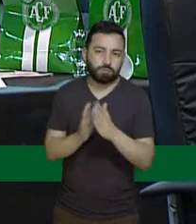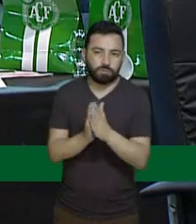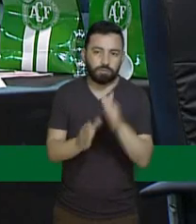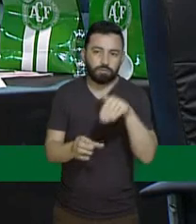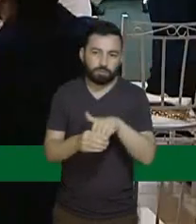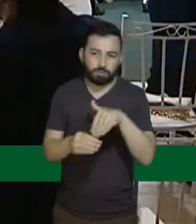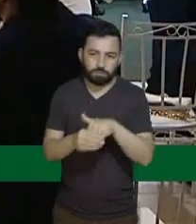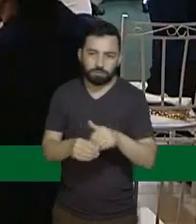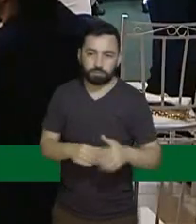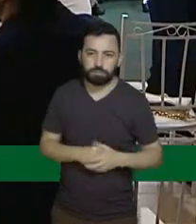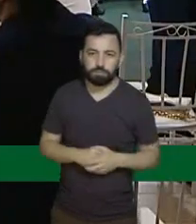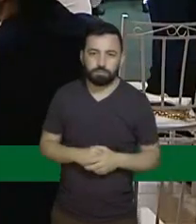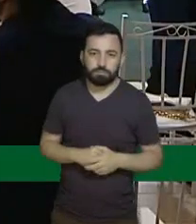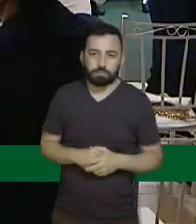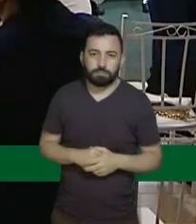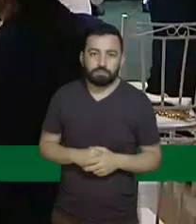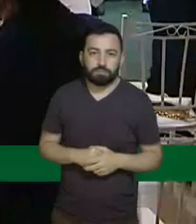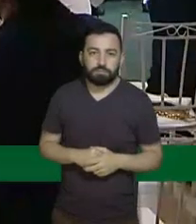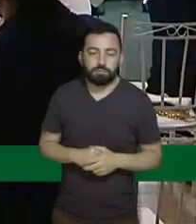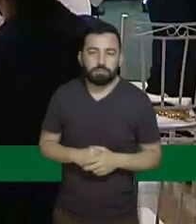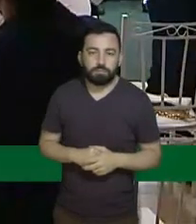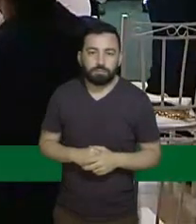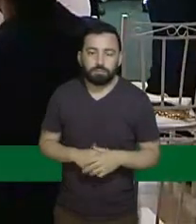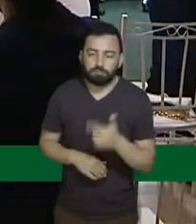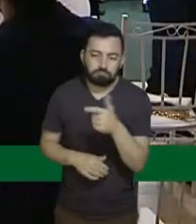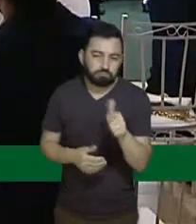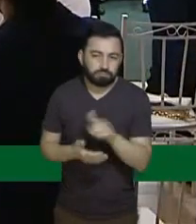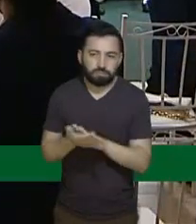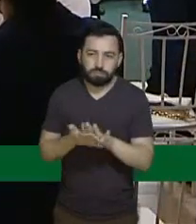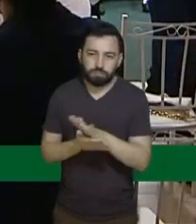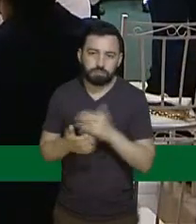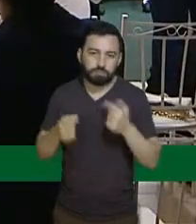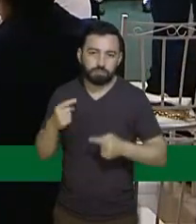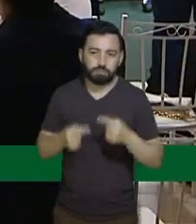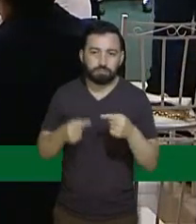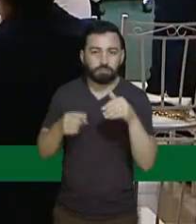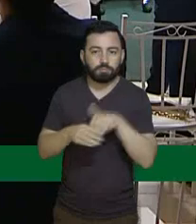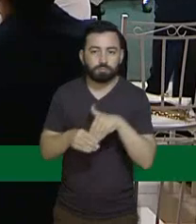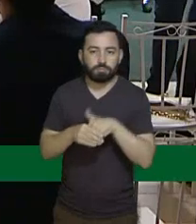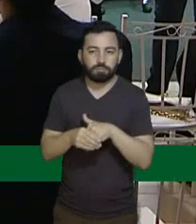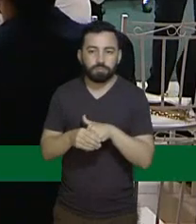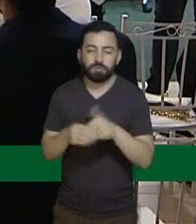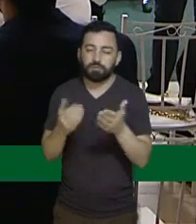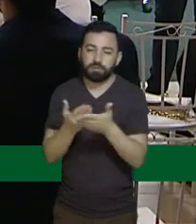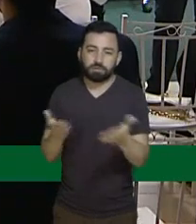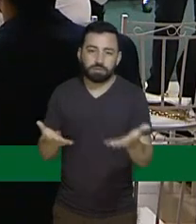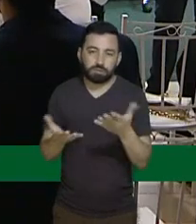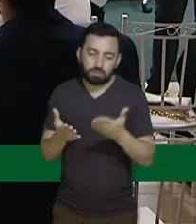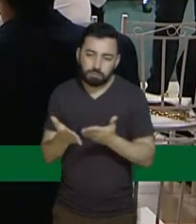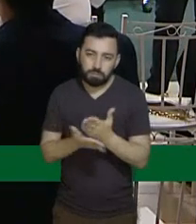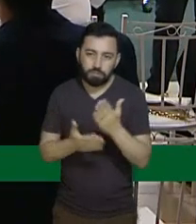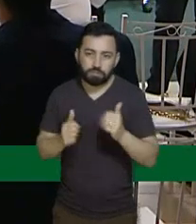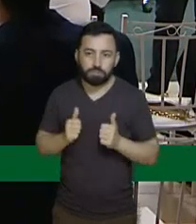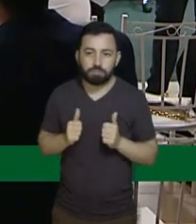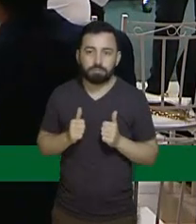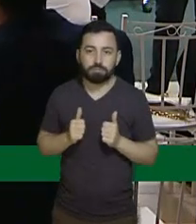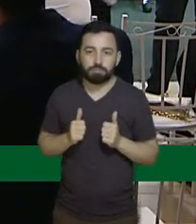obrigado, presidente. Não havendo mais quem queira discutir, em votação. Deputados que aprovam, permaneçam como se